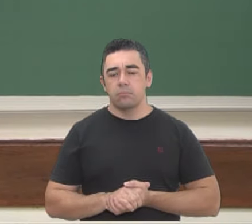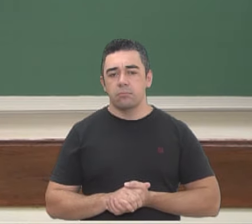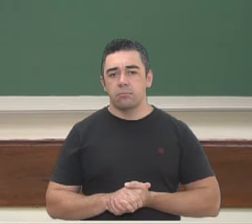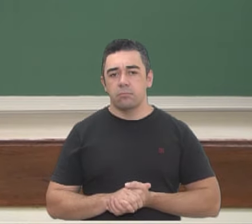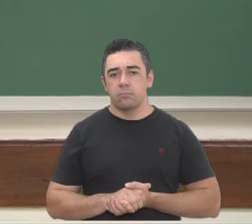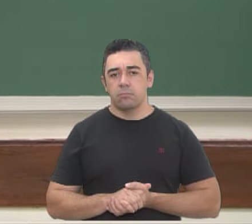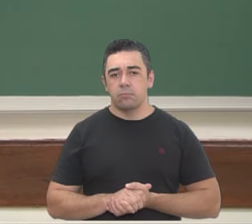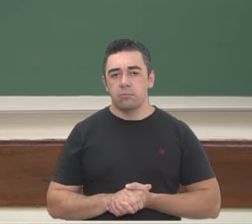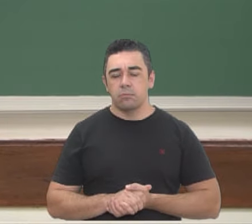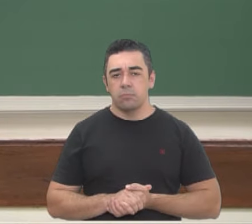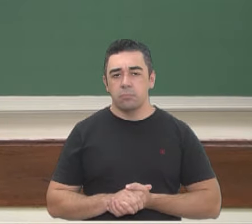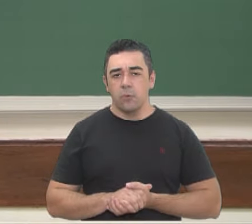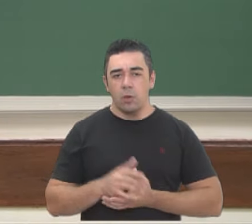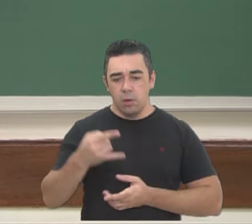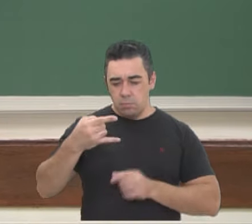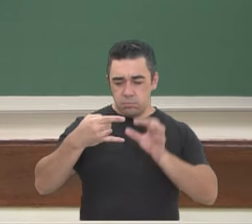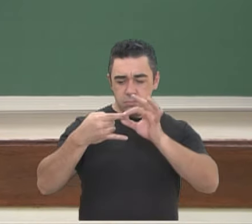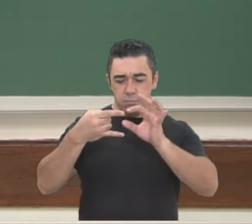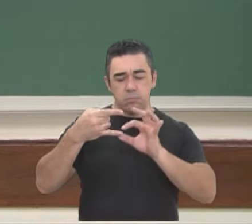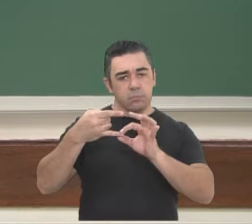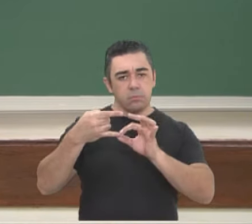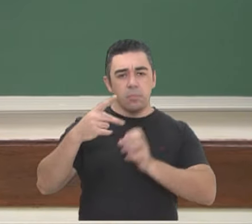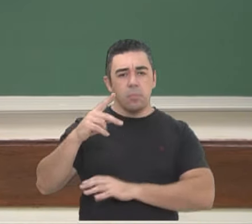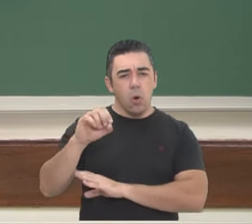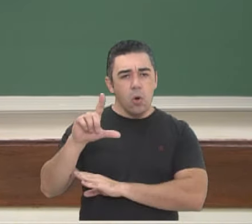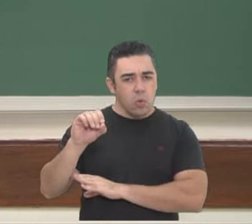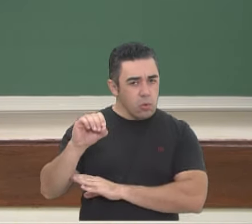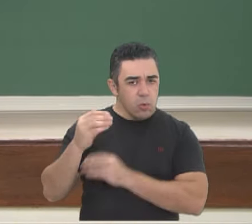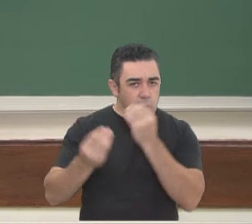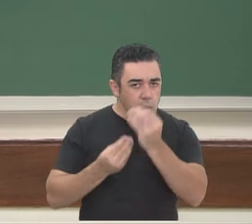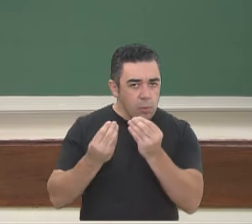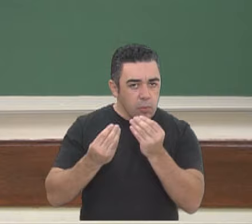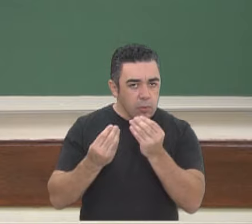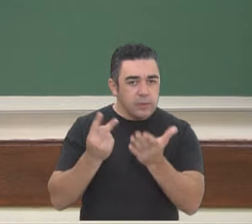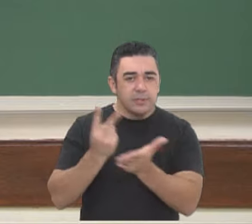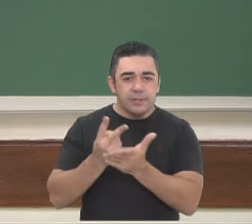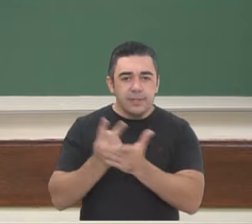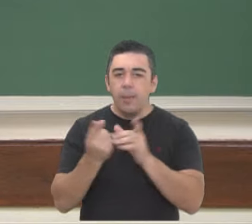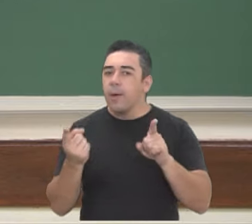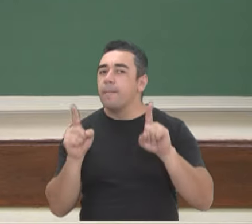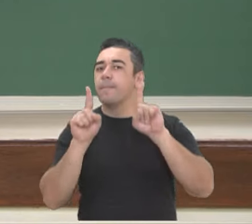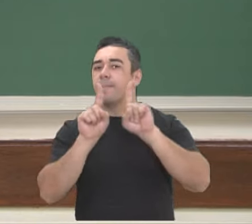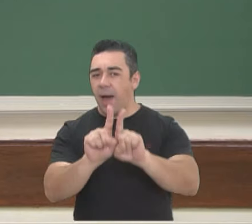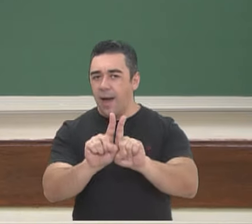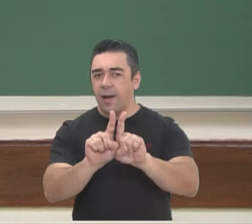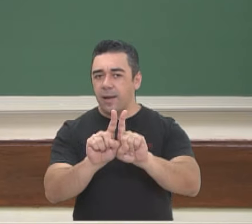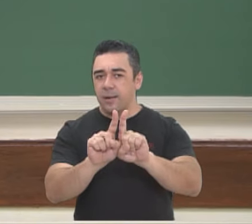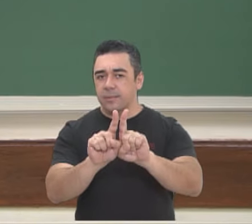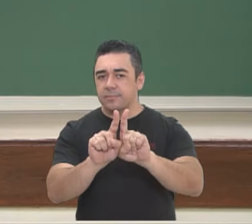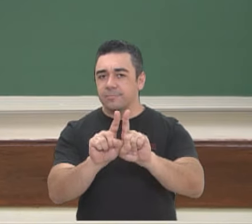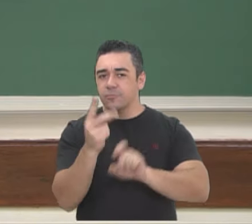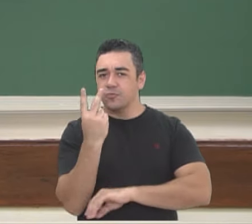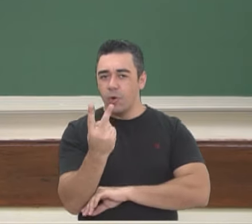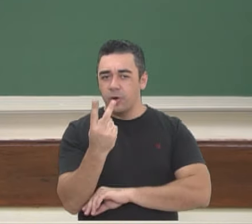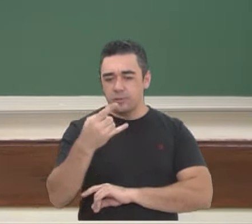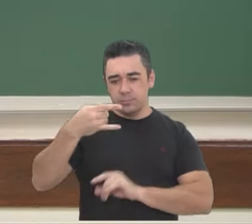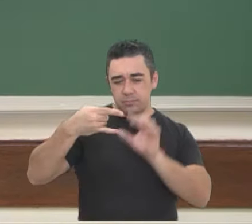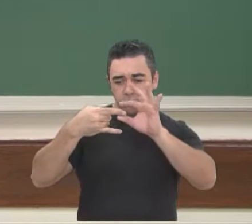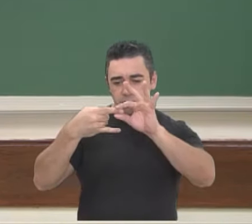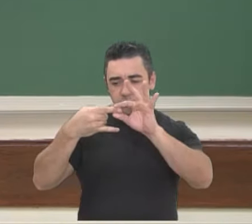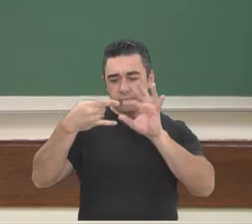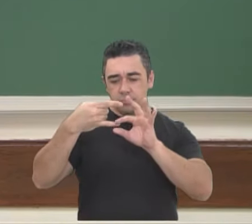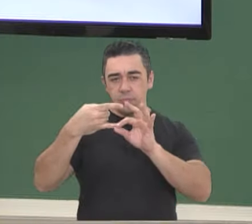e o polos magnéticos ocorrem de forma aos pares né então sempre